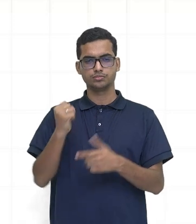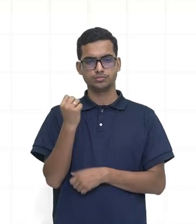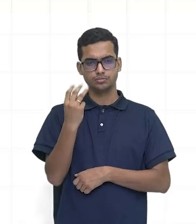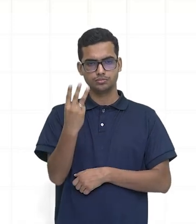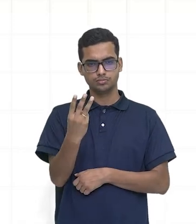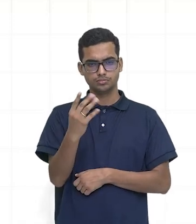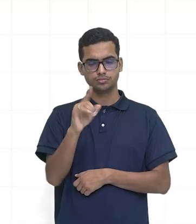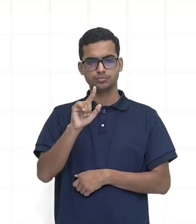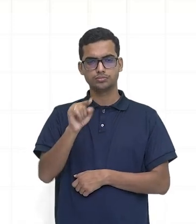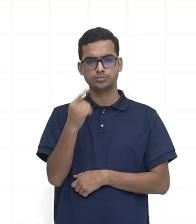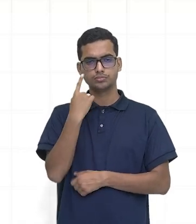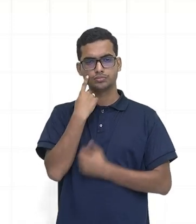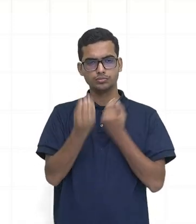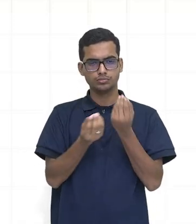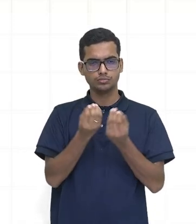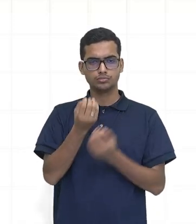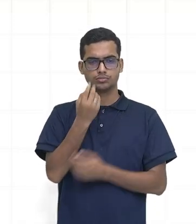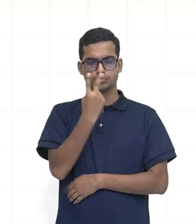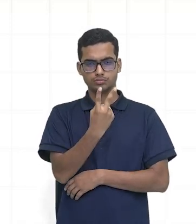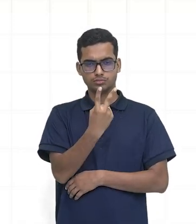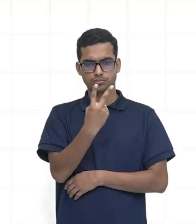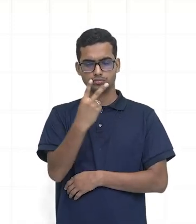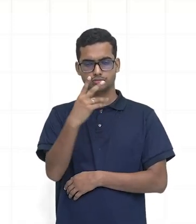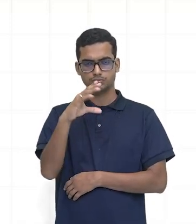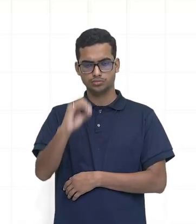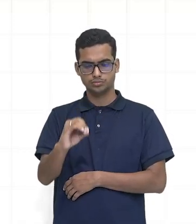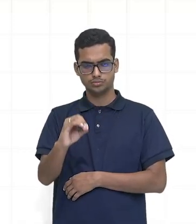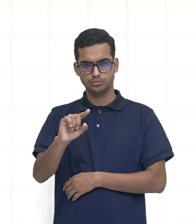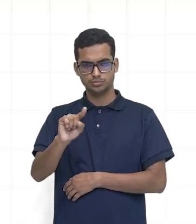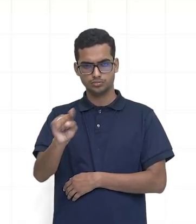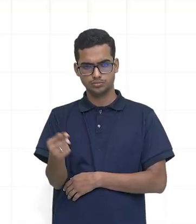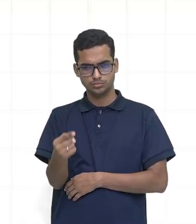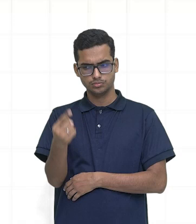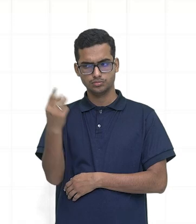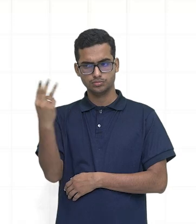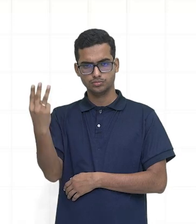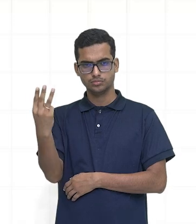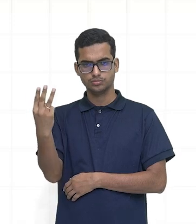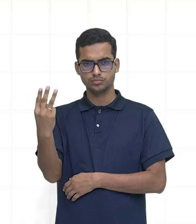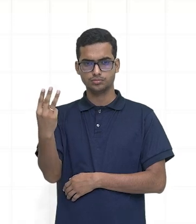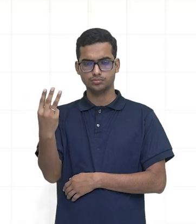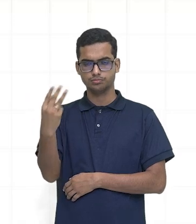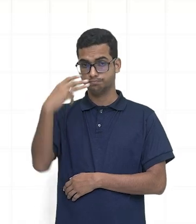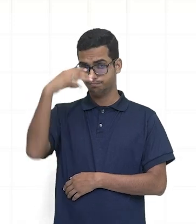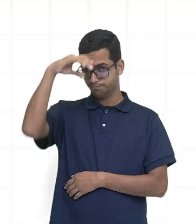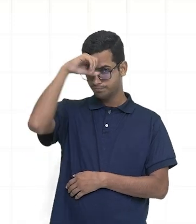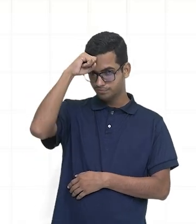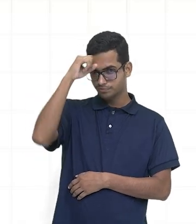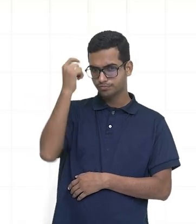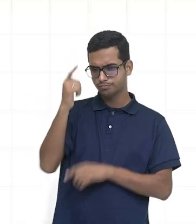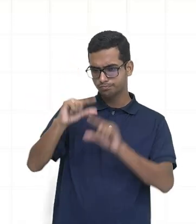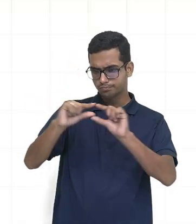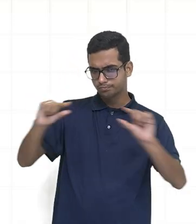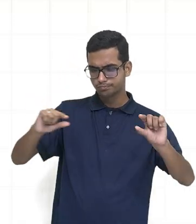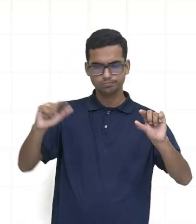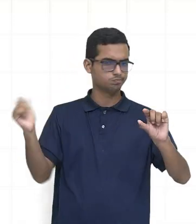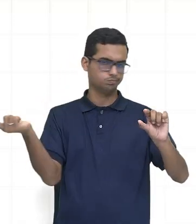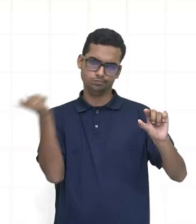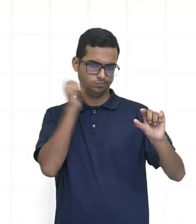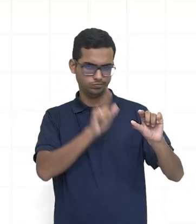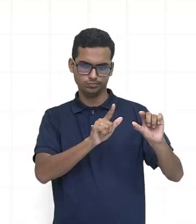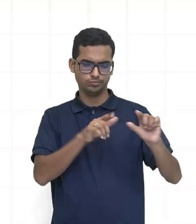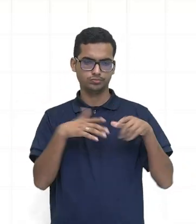20,3 e essa conta a gente ainda nem aprendeu a fazer. Então não dá para a gente dividir o 61 por 3, que não vai dar um